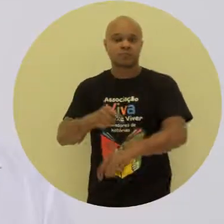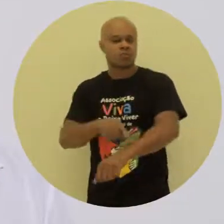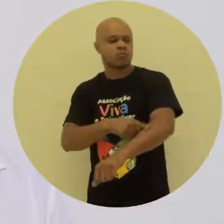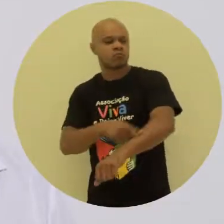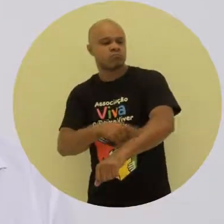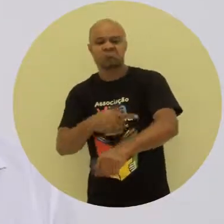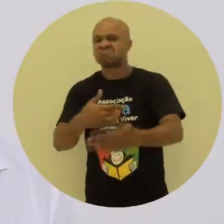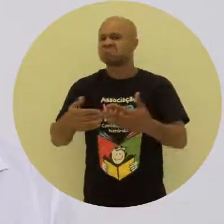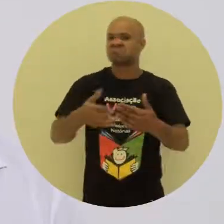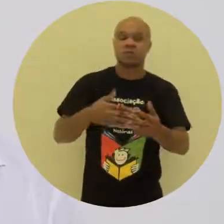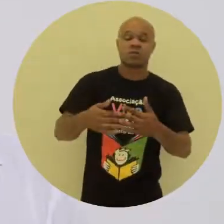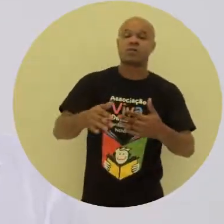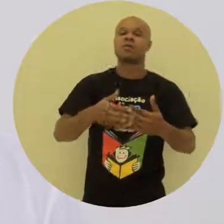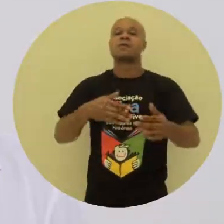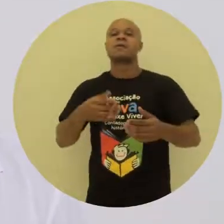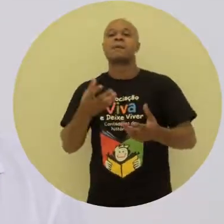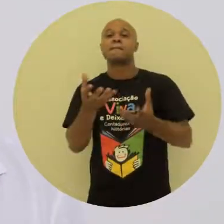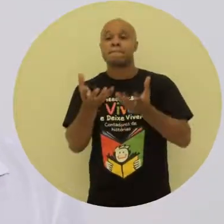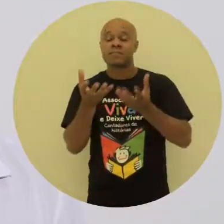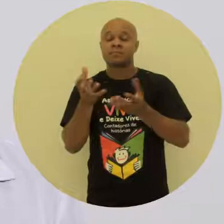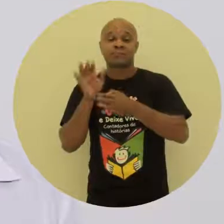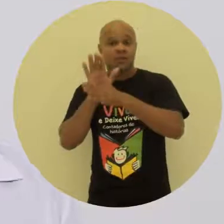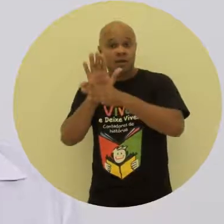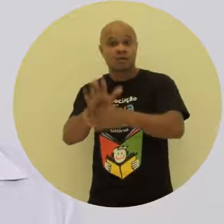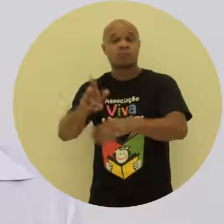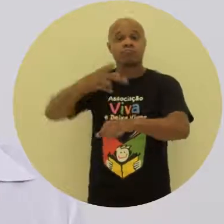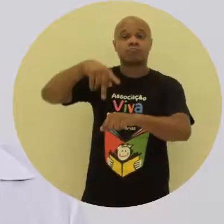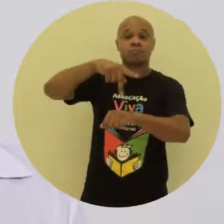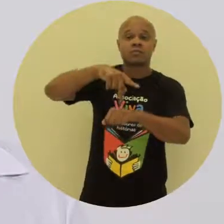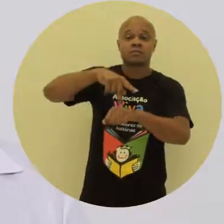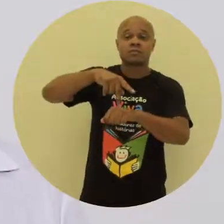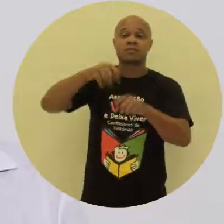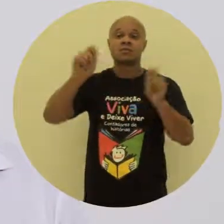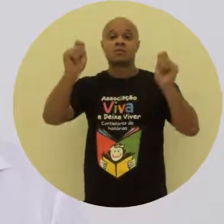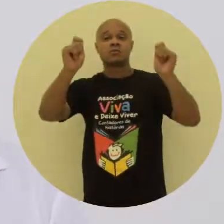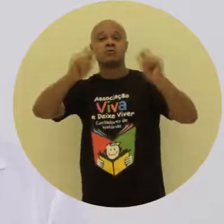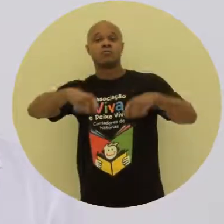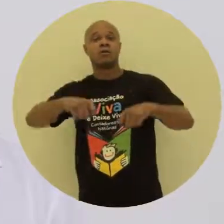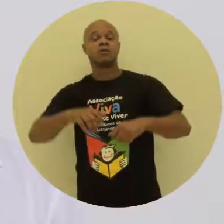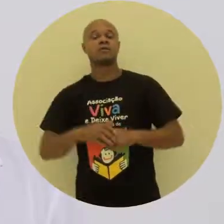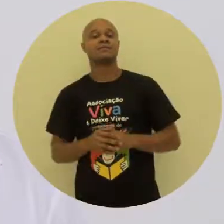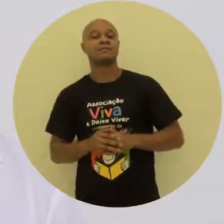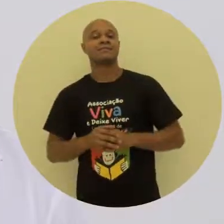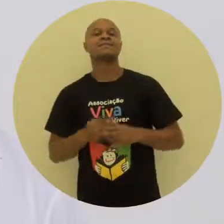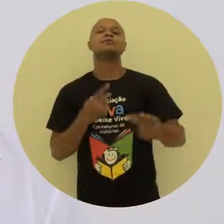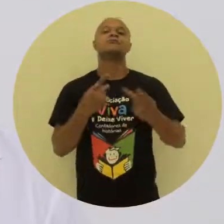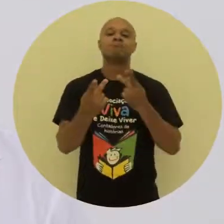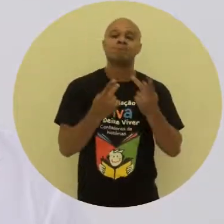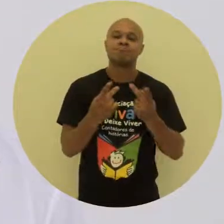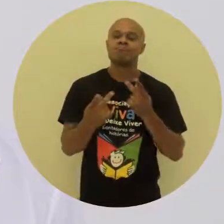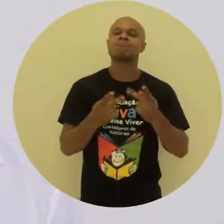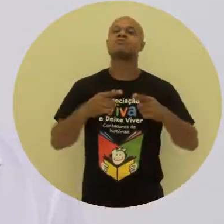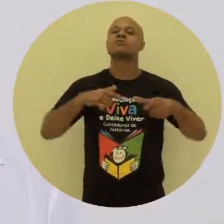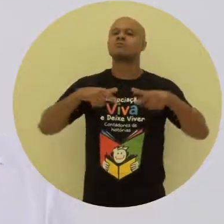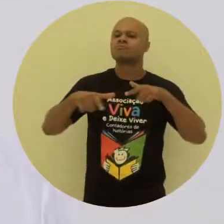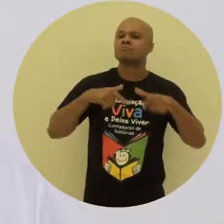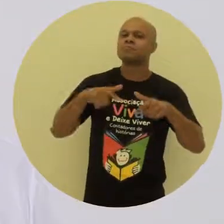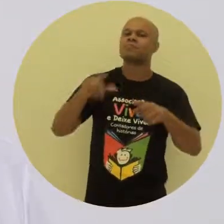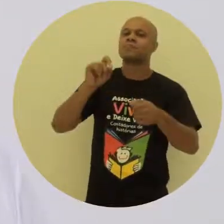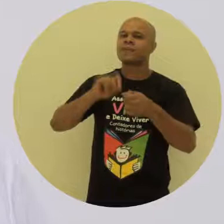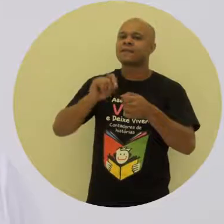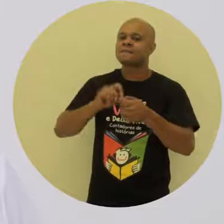sim, incentivar no nosso país a capacidade desse indivíduo